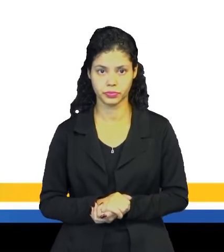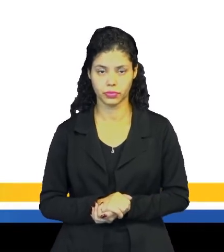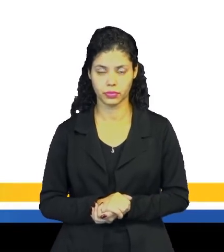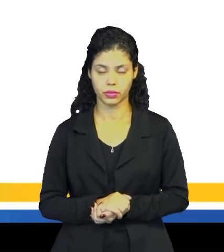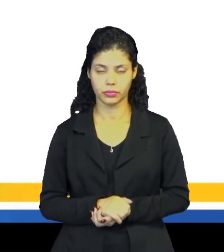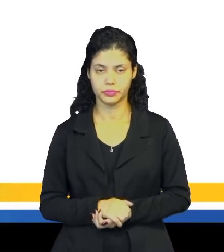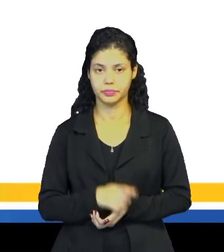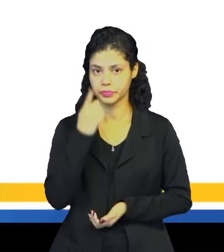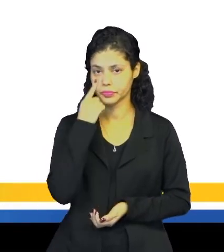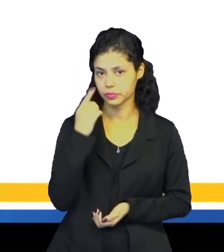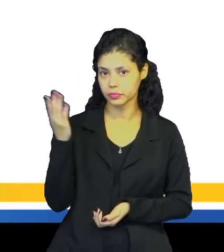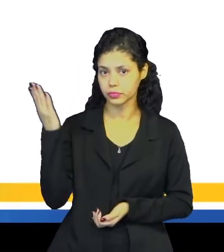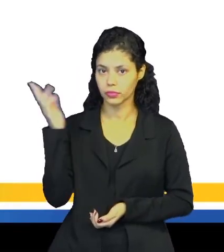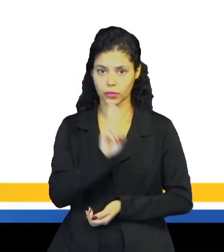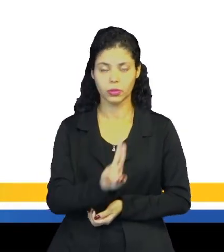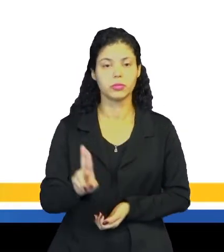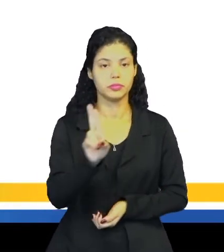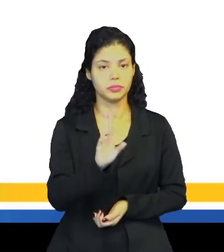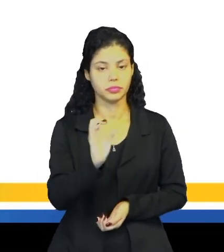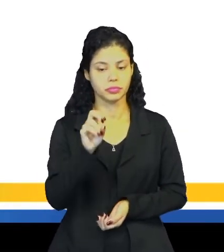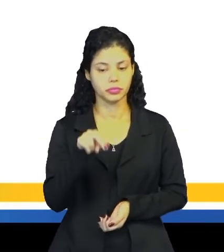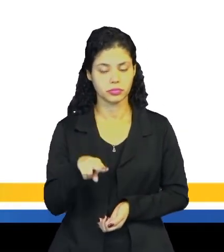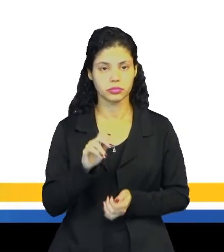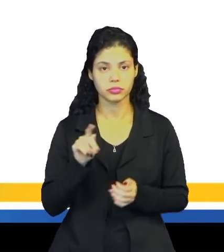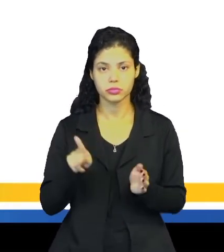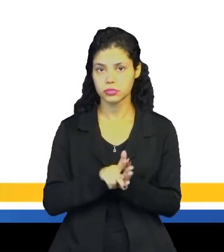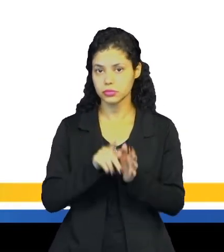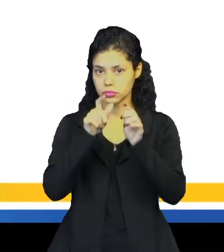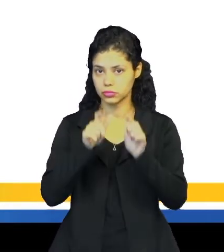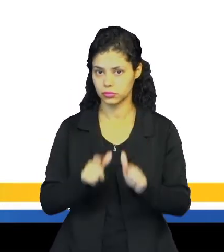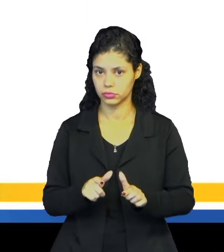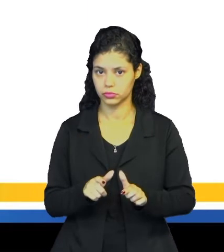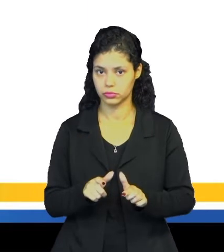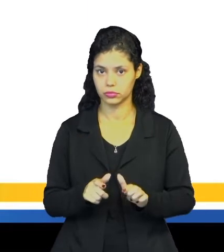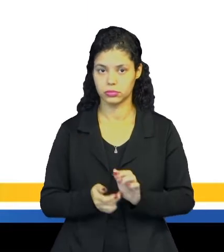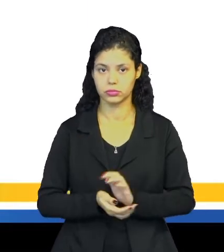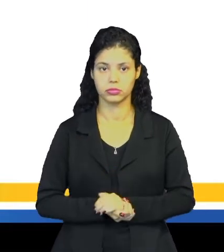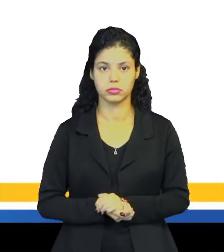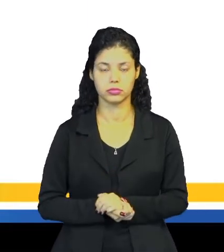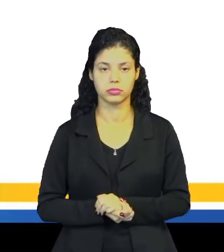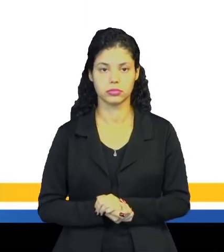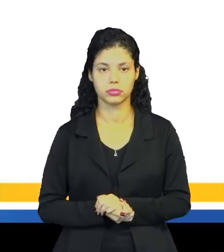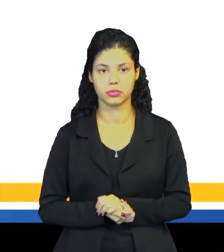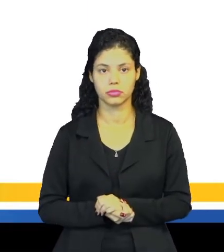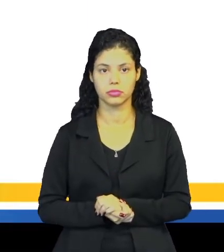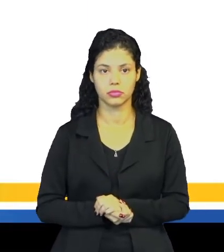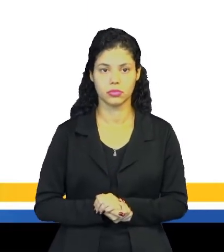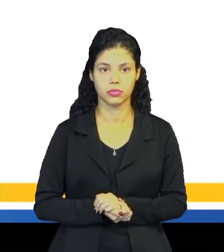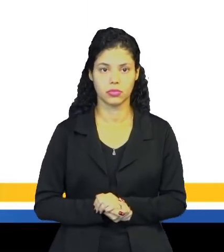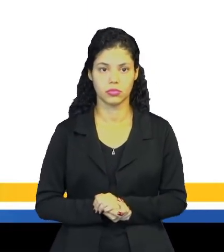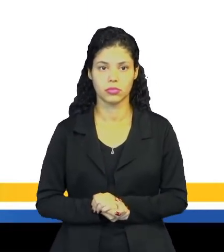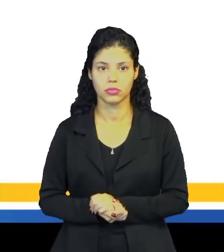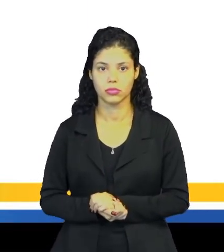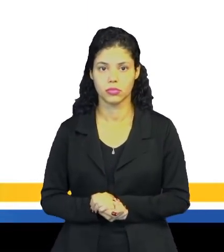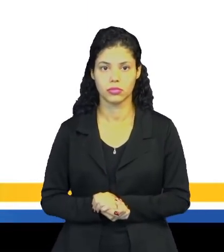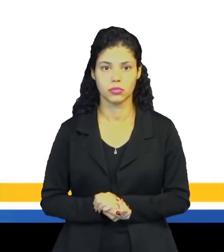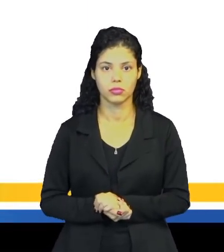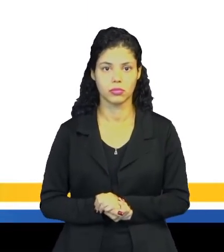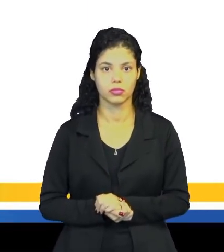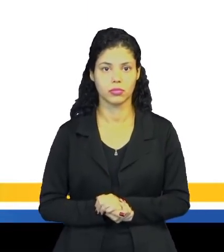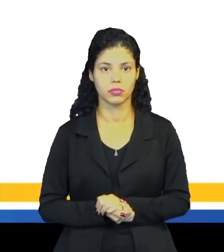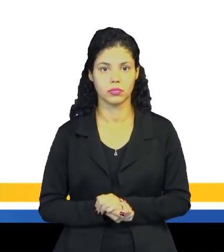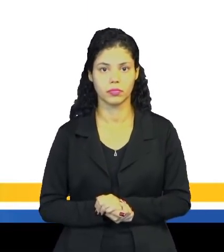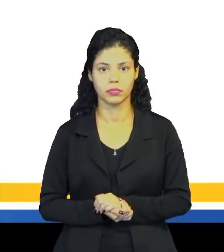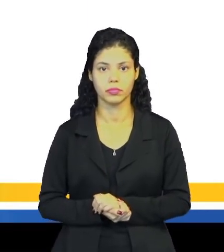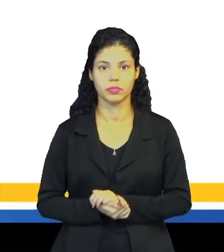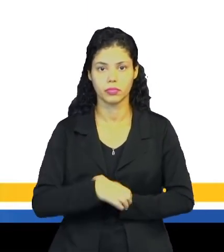ali, observe o uso da preposição on para fazer referência a superfícies de locais. Por exemplo, the fruits are on